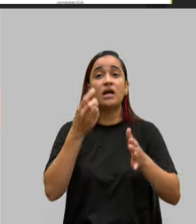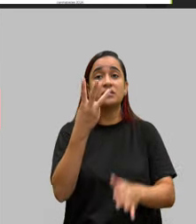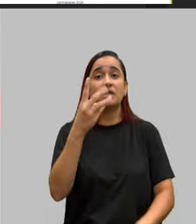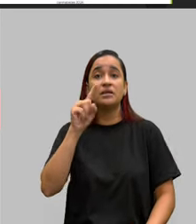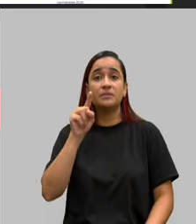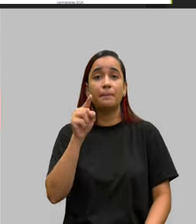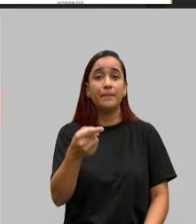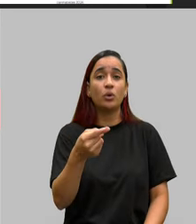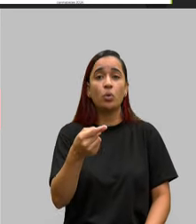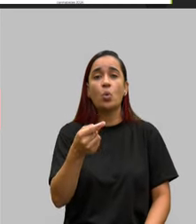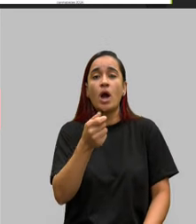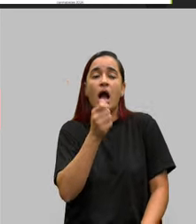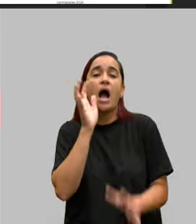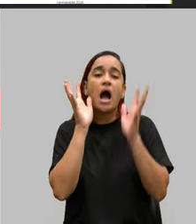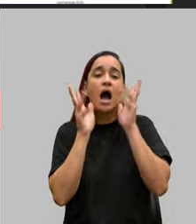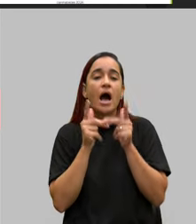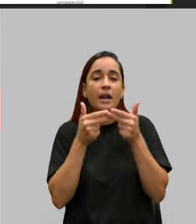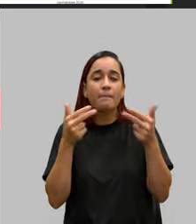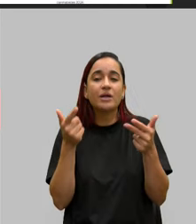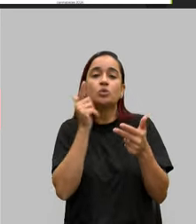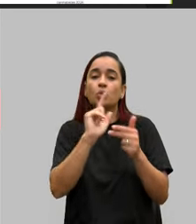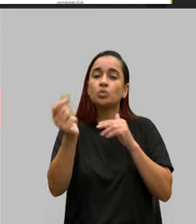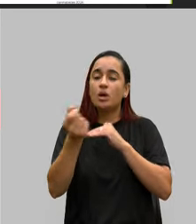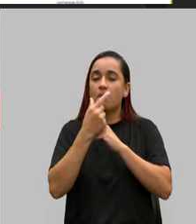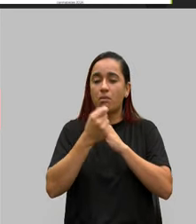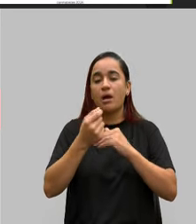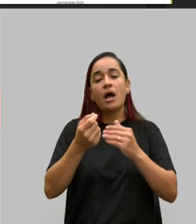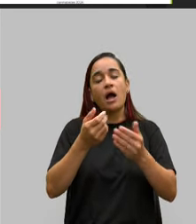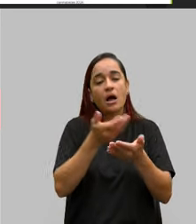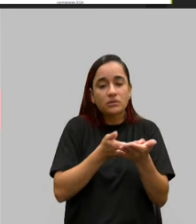Vet cadastrados sendo atendidos pelas associações